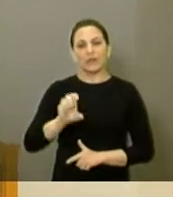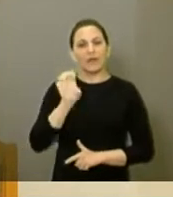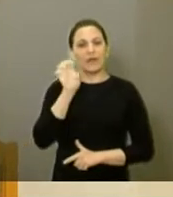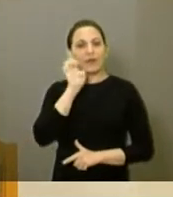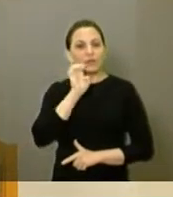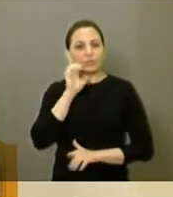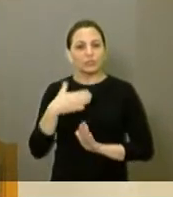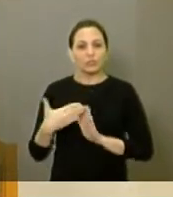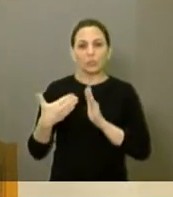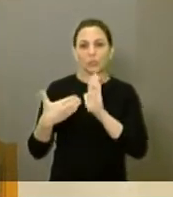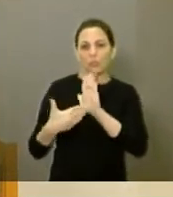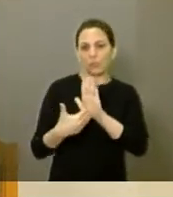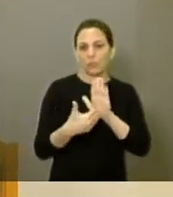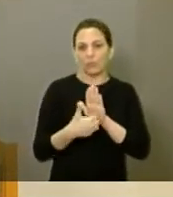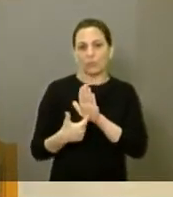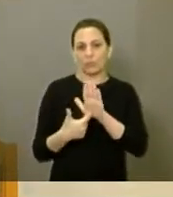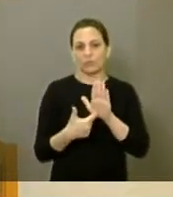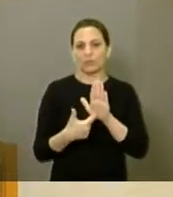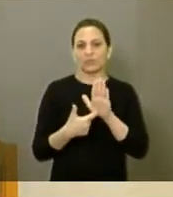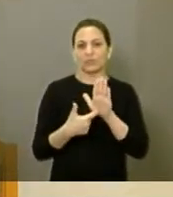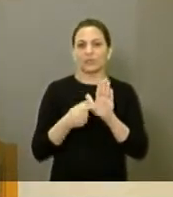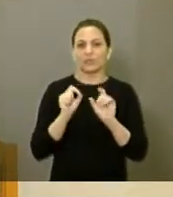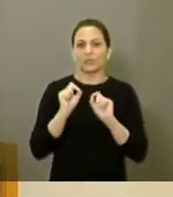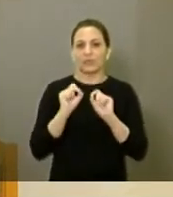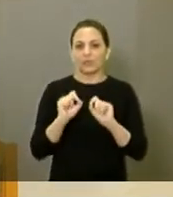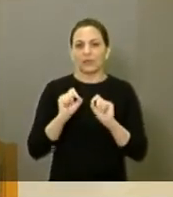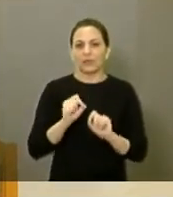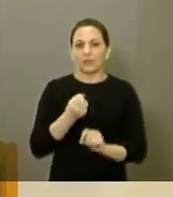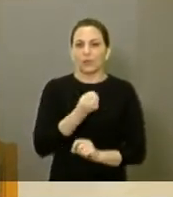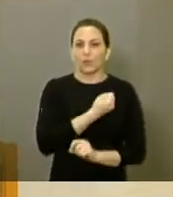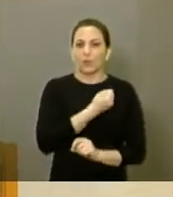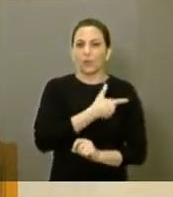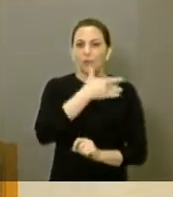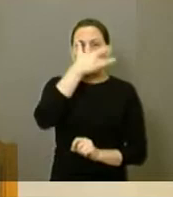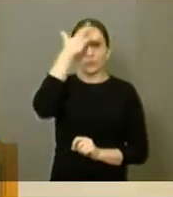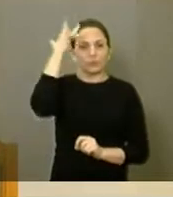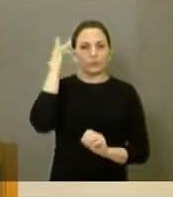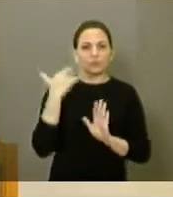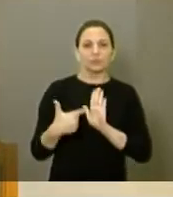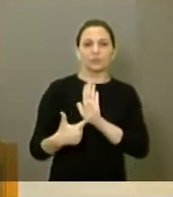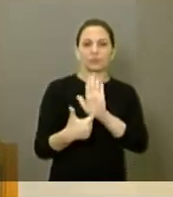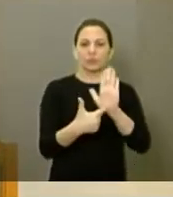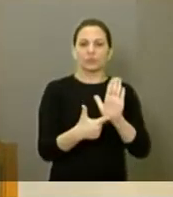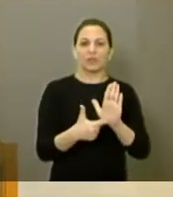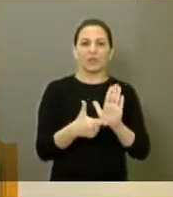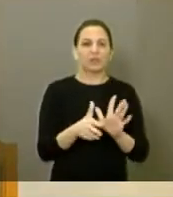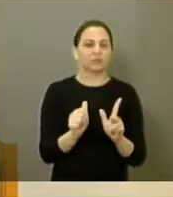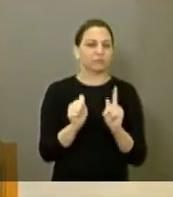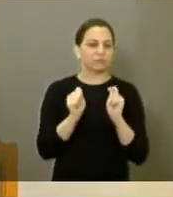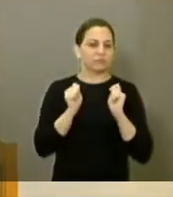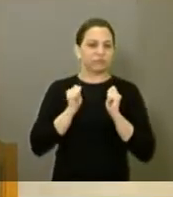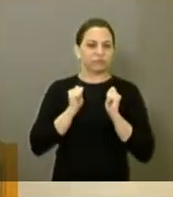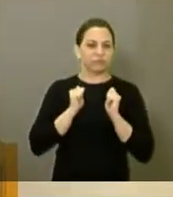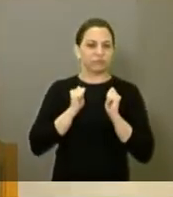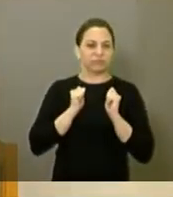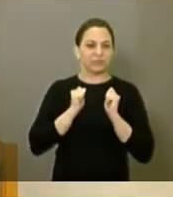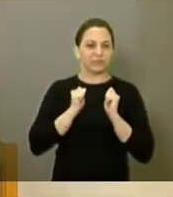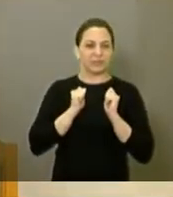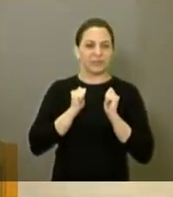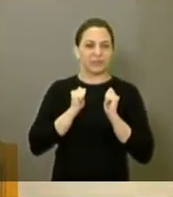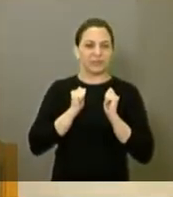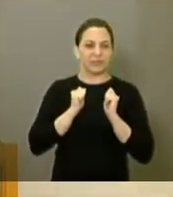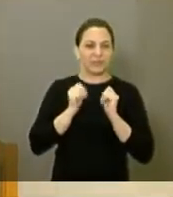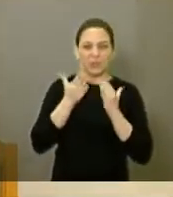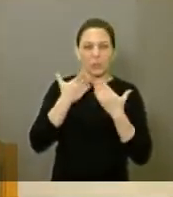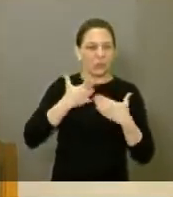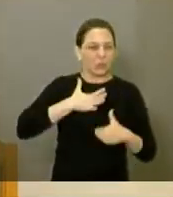que ainda que a gente tem um número grande de pessoas que se mostraram apáticos e muitas vezes hostis à